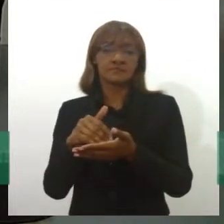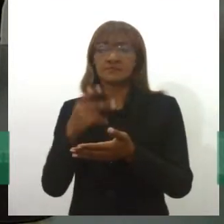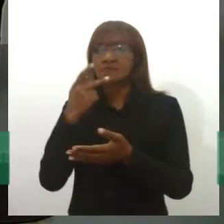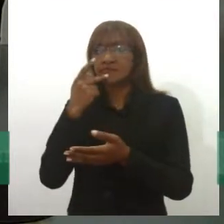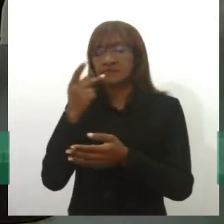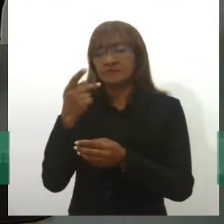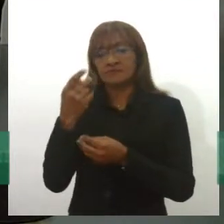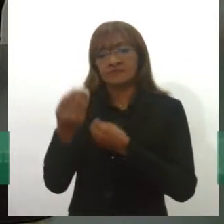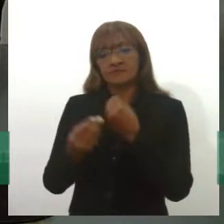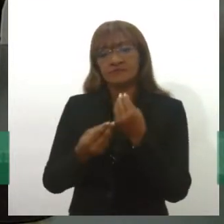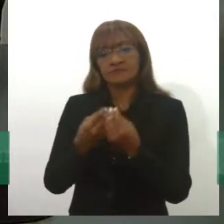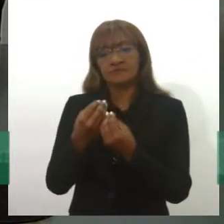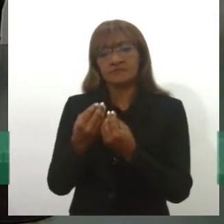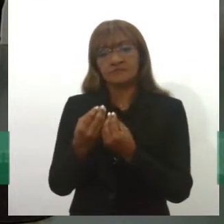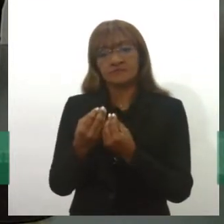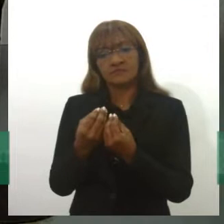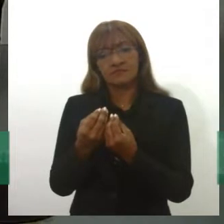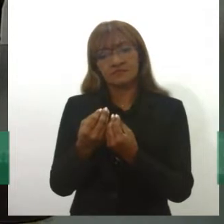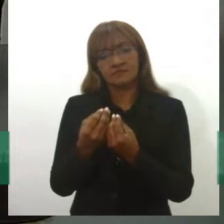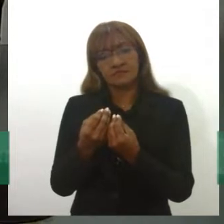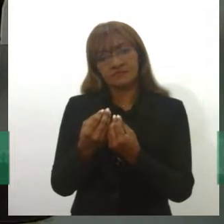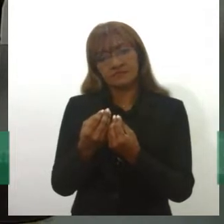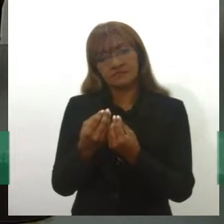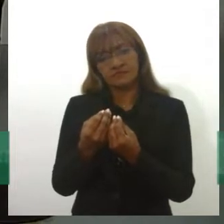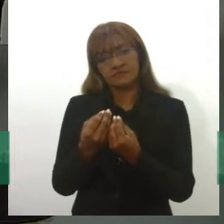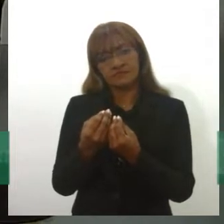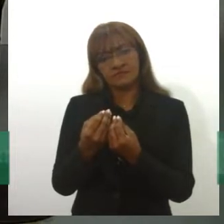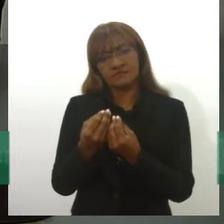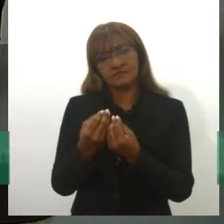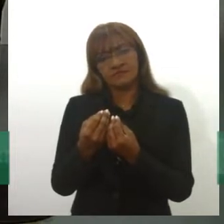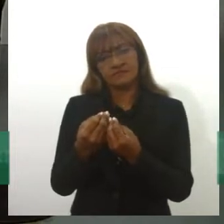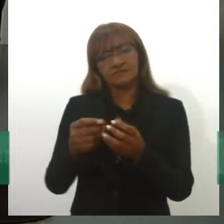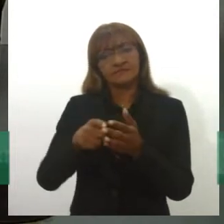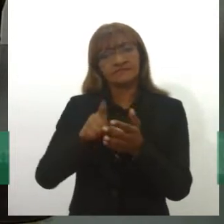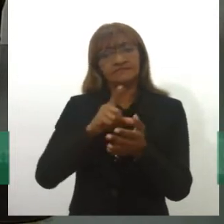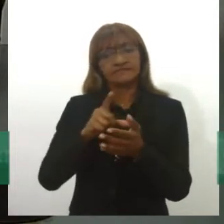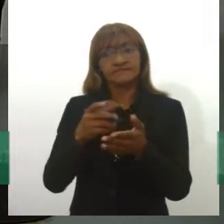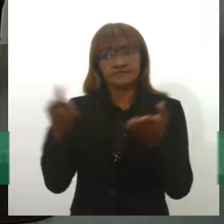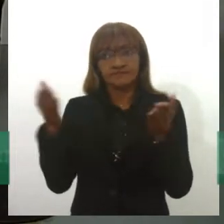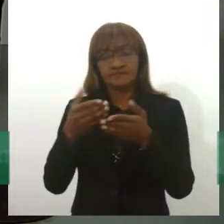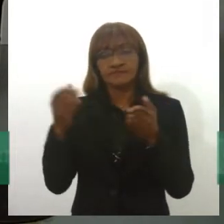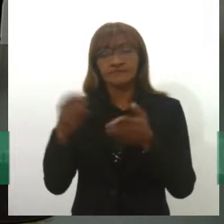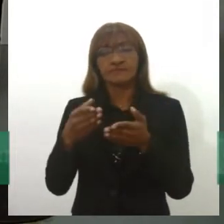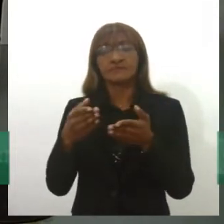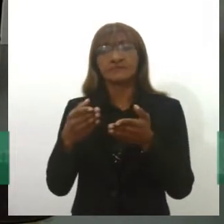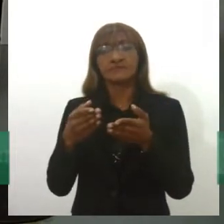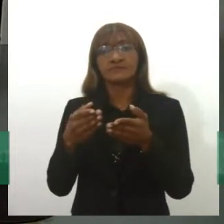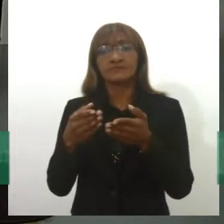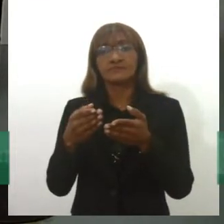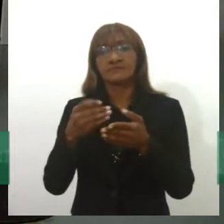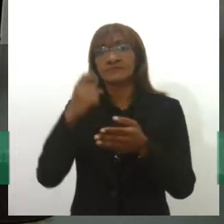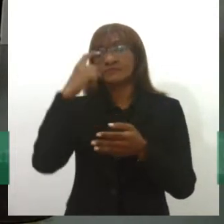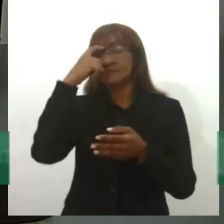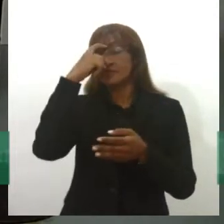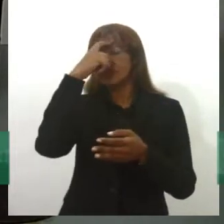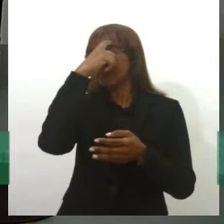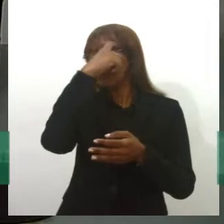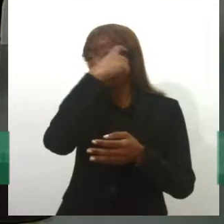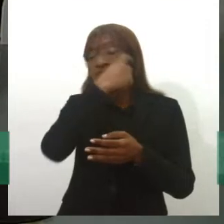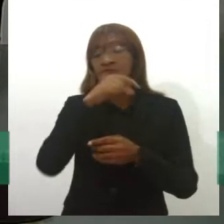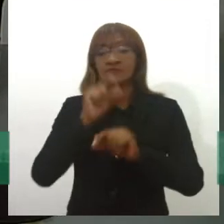aí com a nova lei. A grande dificuldade no momento é definir essa alíquota